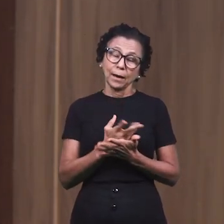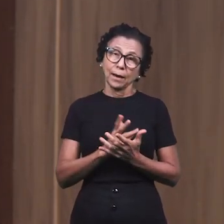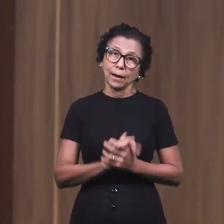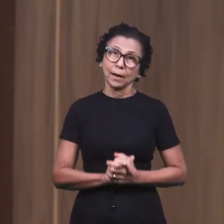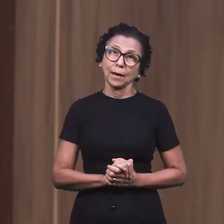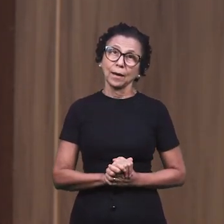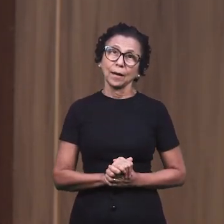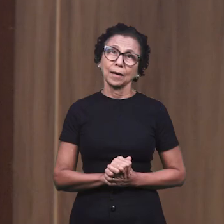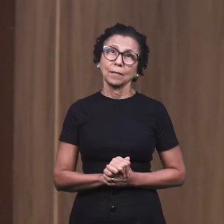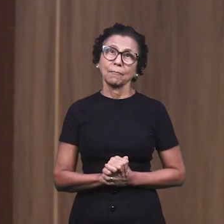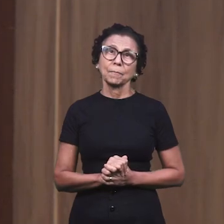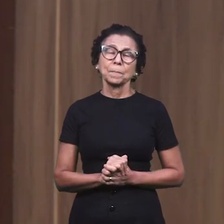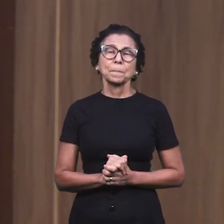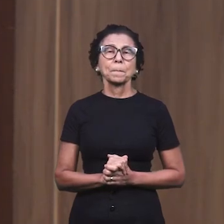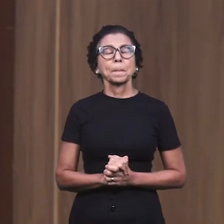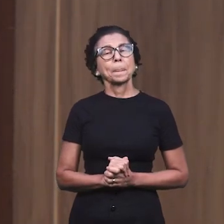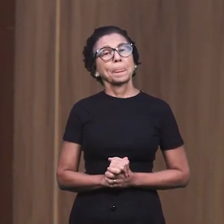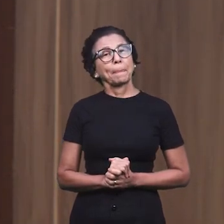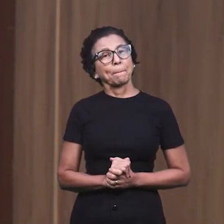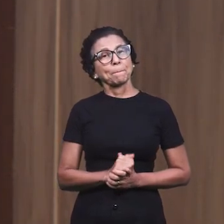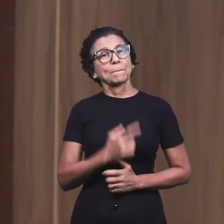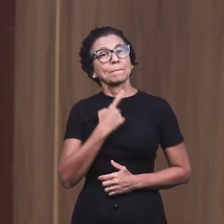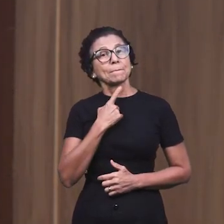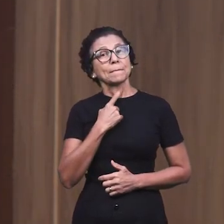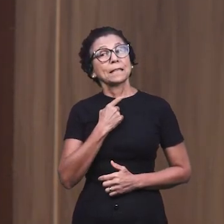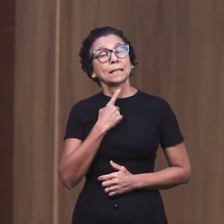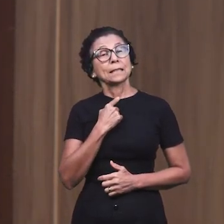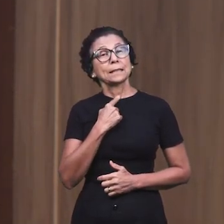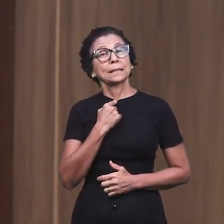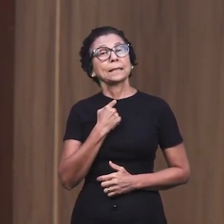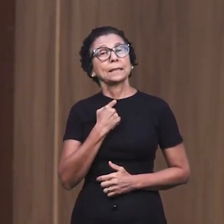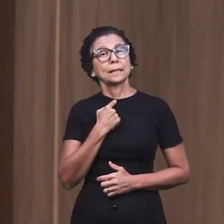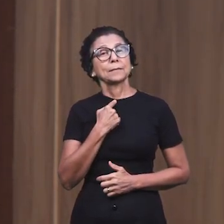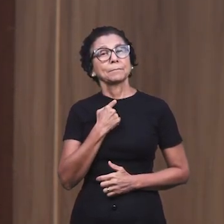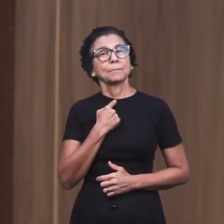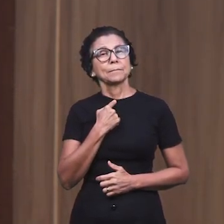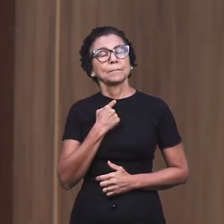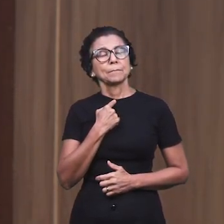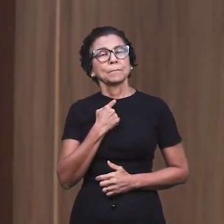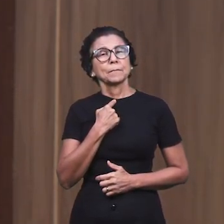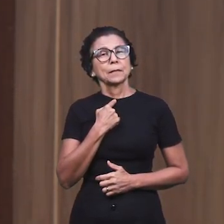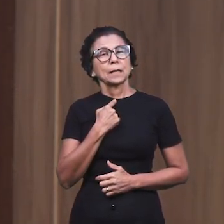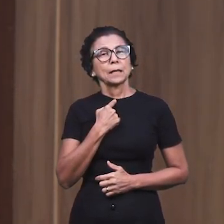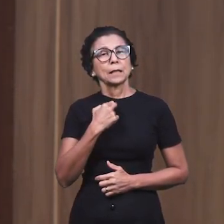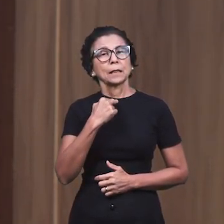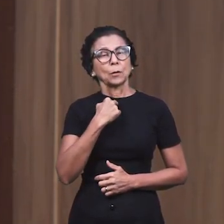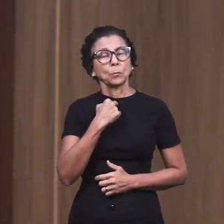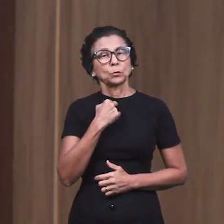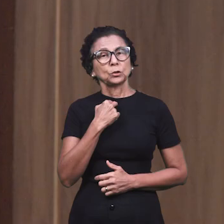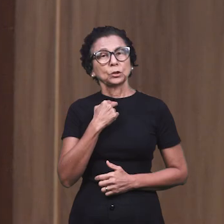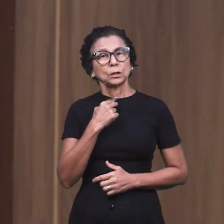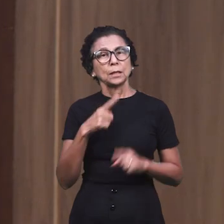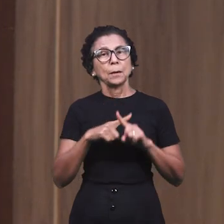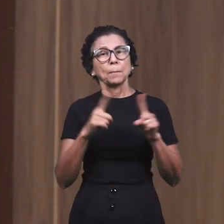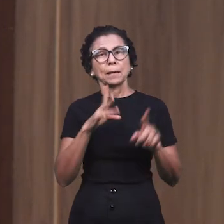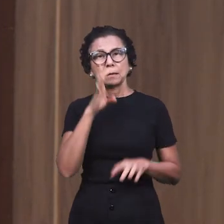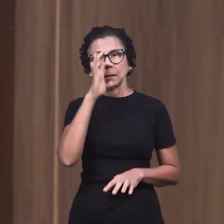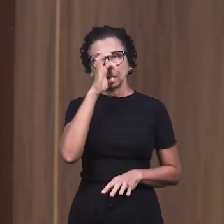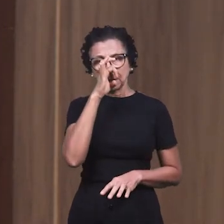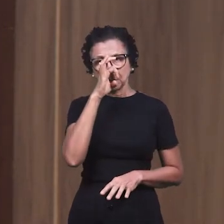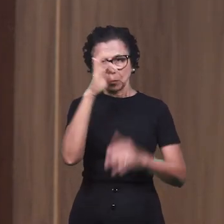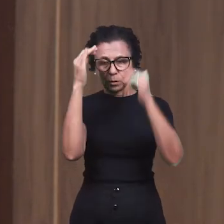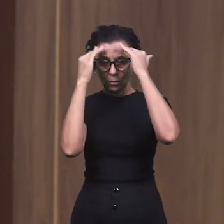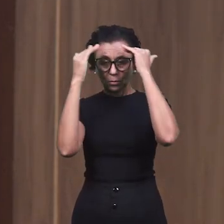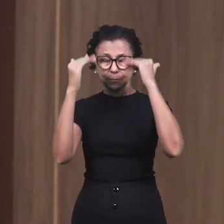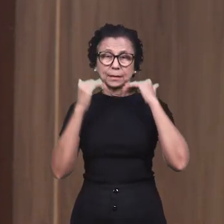a respeito de uma coisa que é intencional e sabida, que não se podia fazer. E aí que vem o exemplo desse